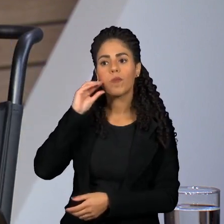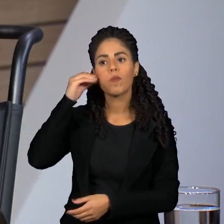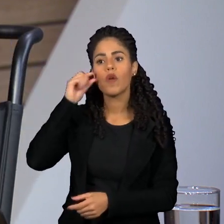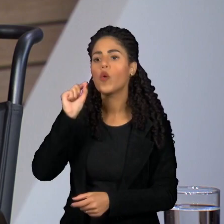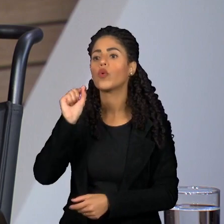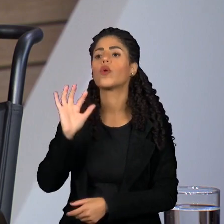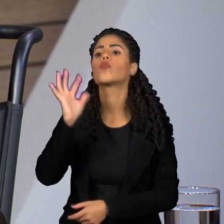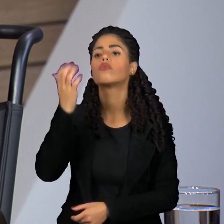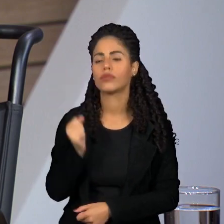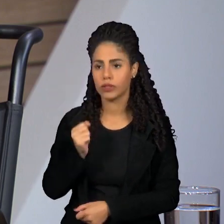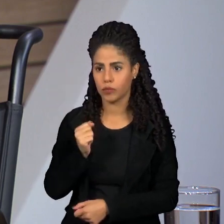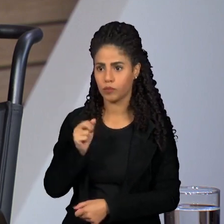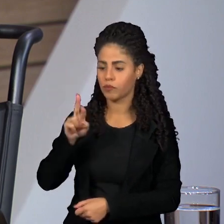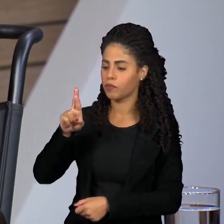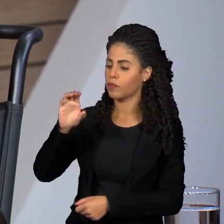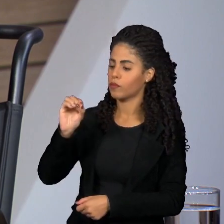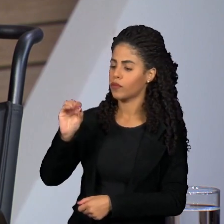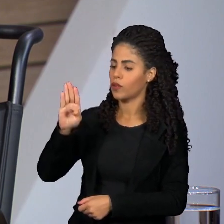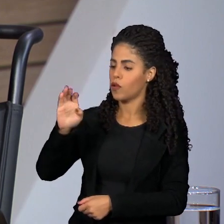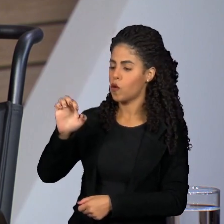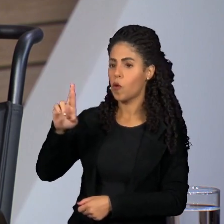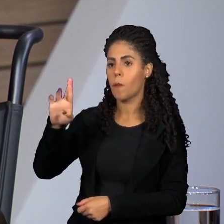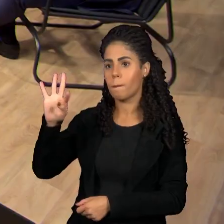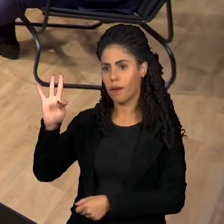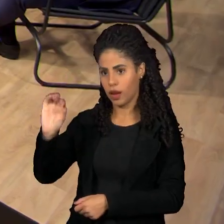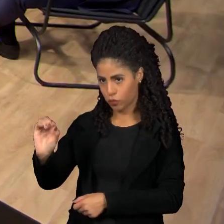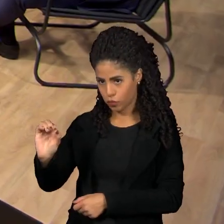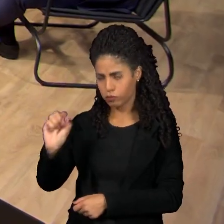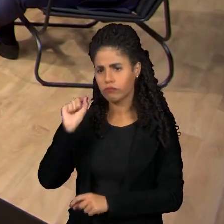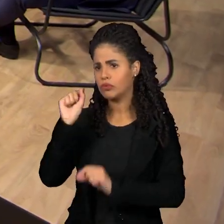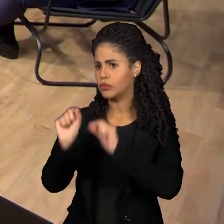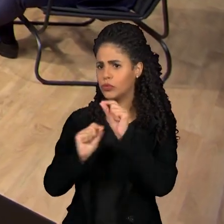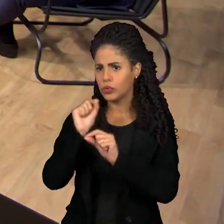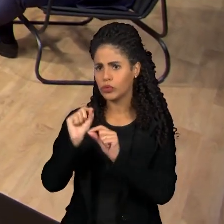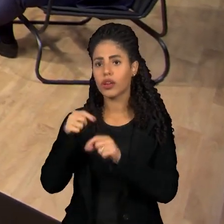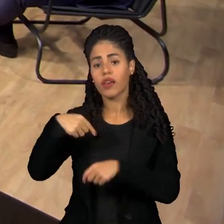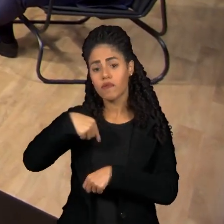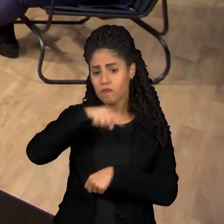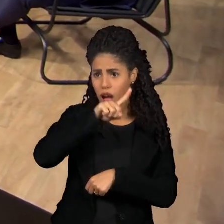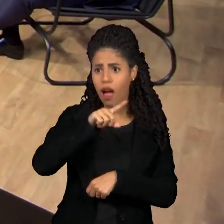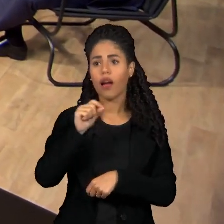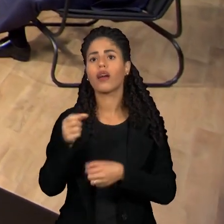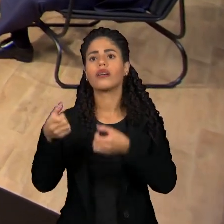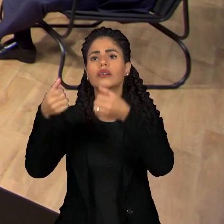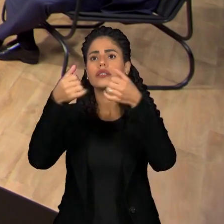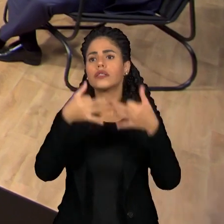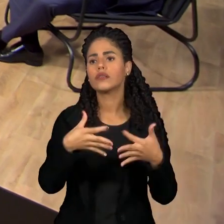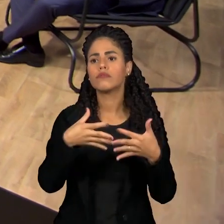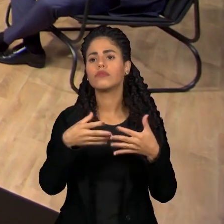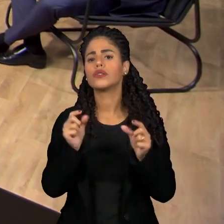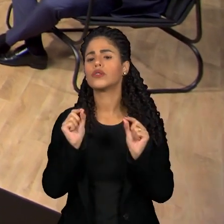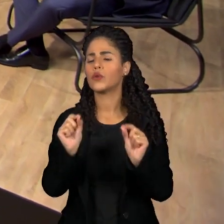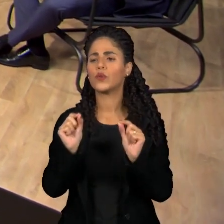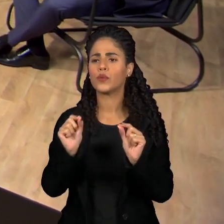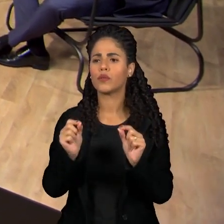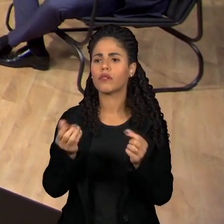ocorre? O Robertão, que é o Roberto Cardoso Alves, vai para a tribuna e recita a oração de São Francisco,